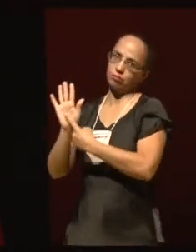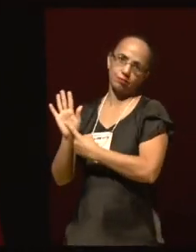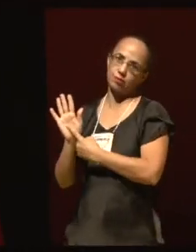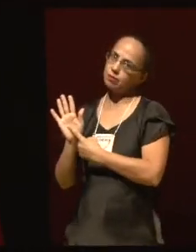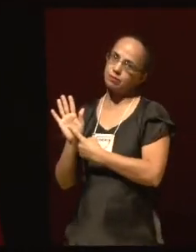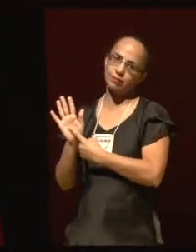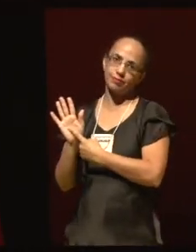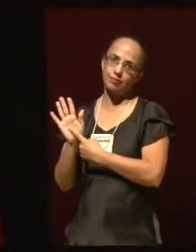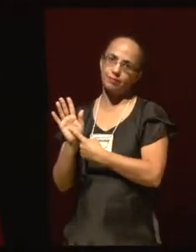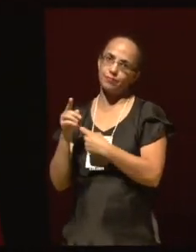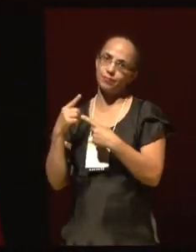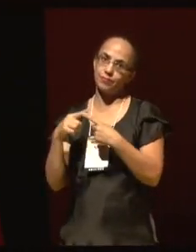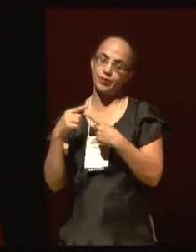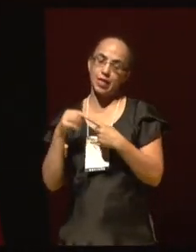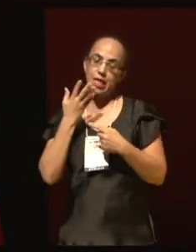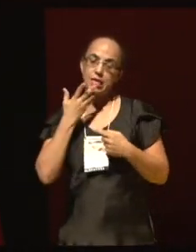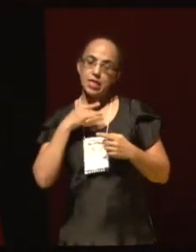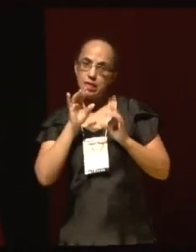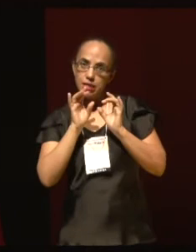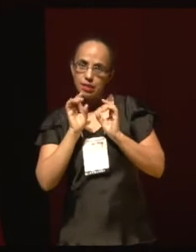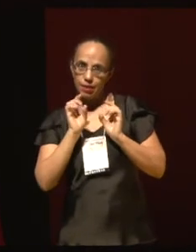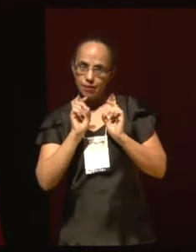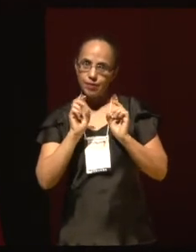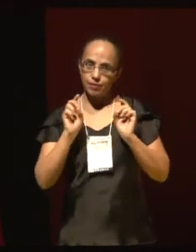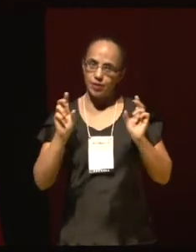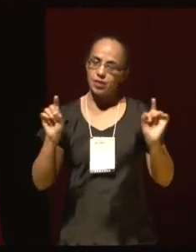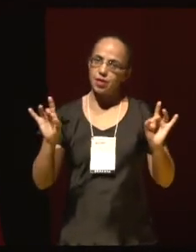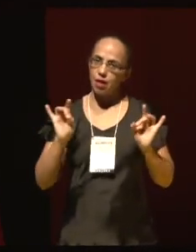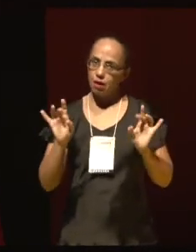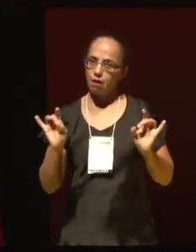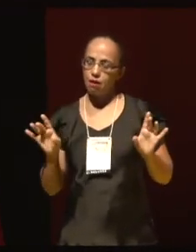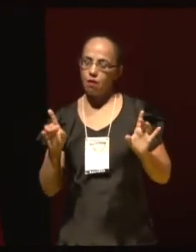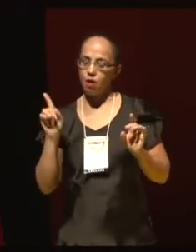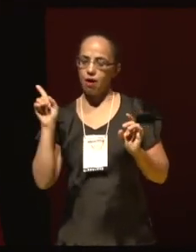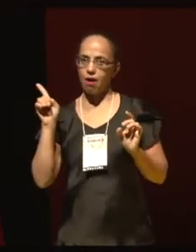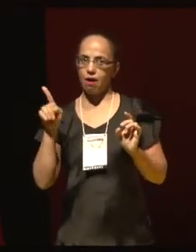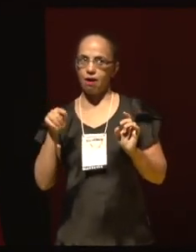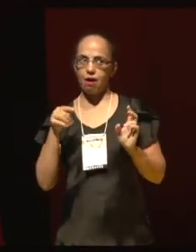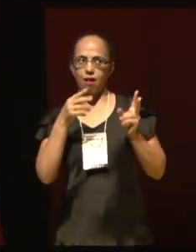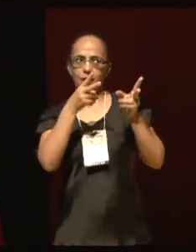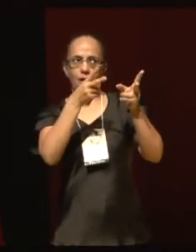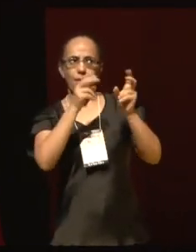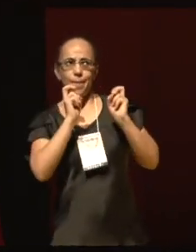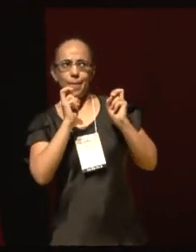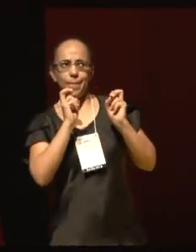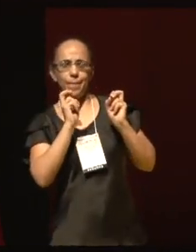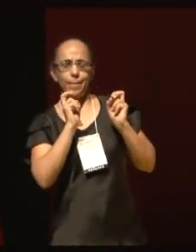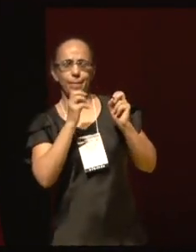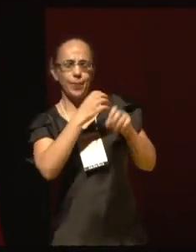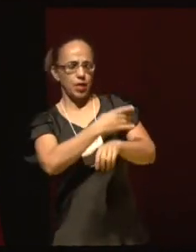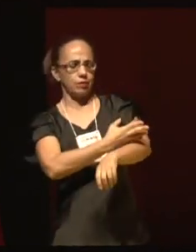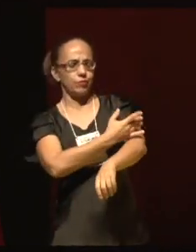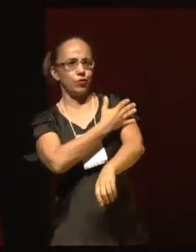a criança especial é muito susceptível às emoções que tem a pessoa cuidadora.